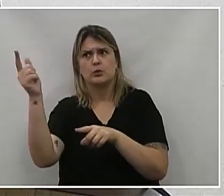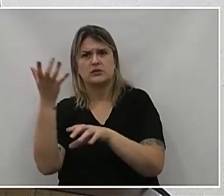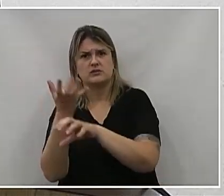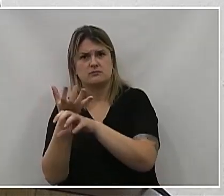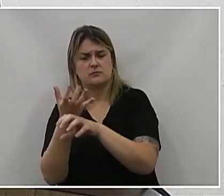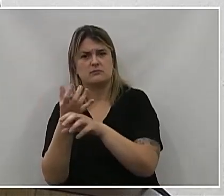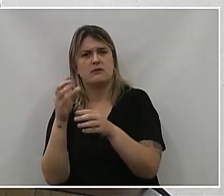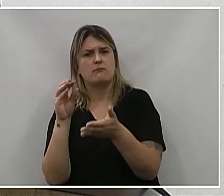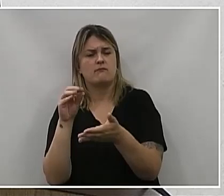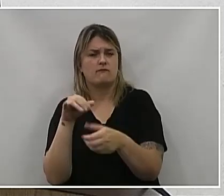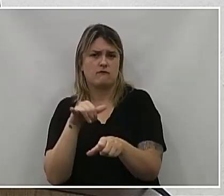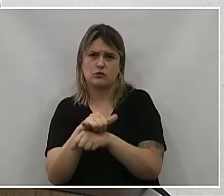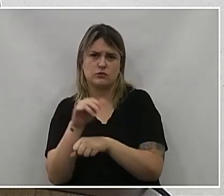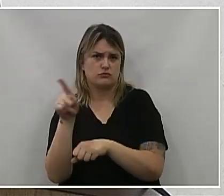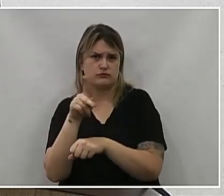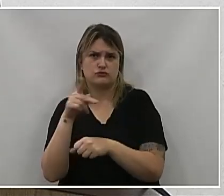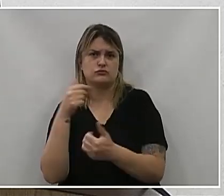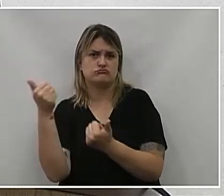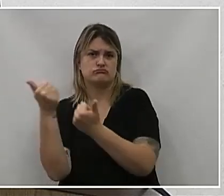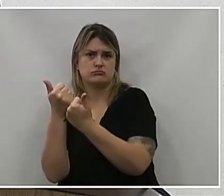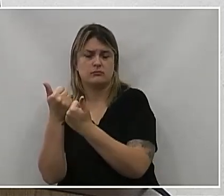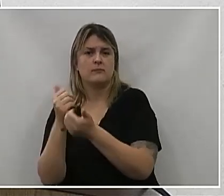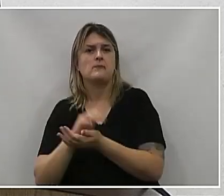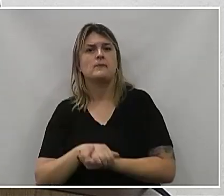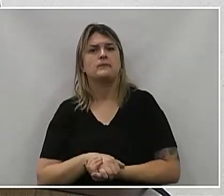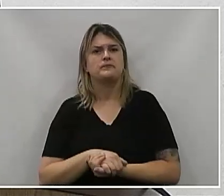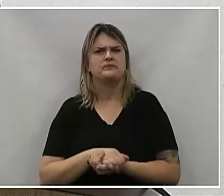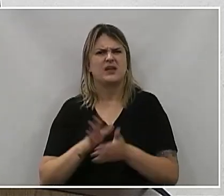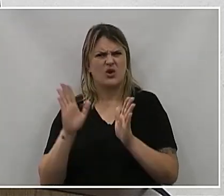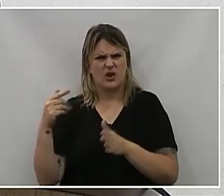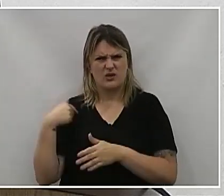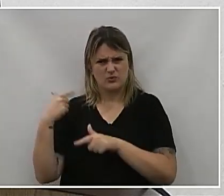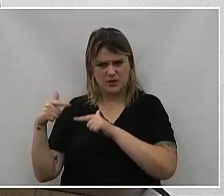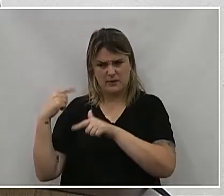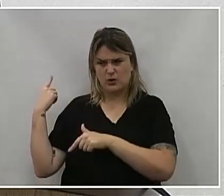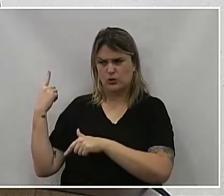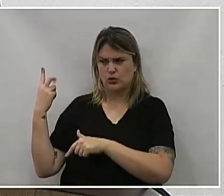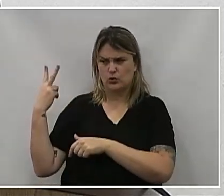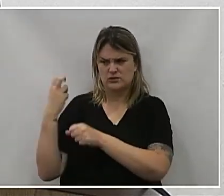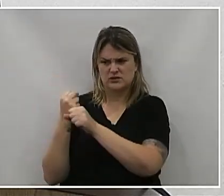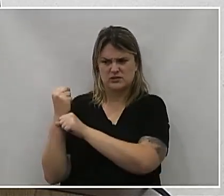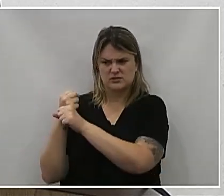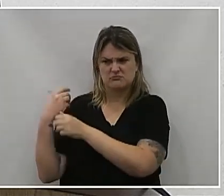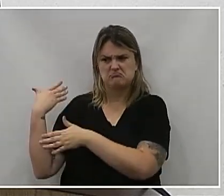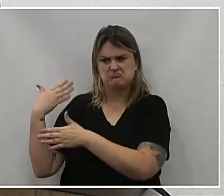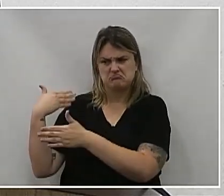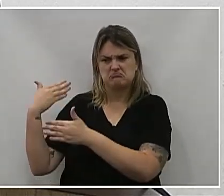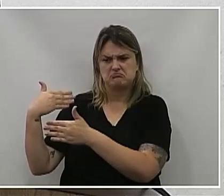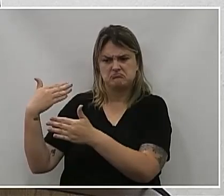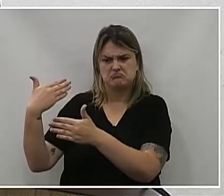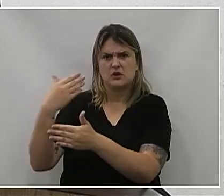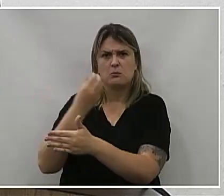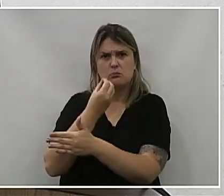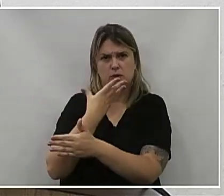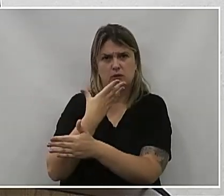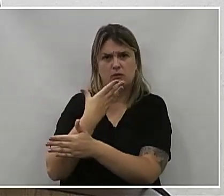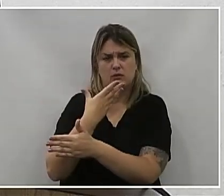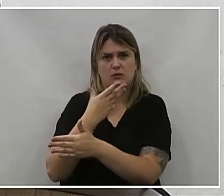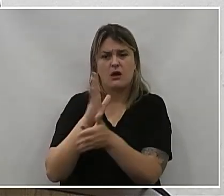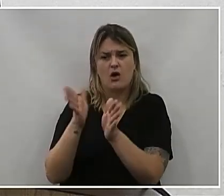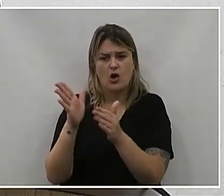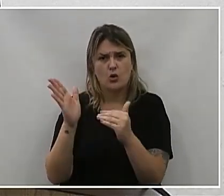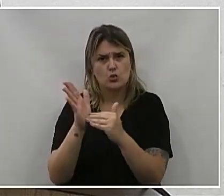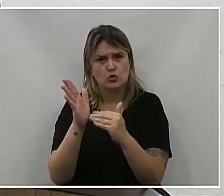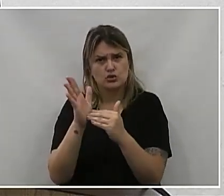vezes faltava professor. Agora, 12 anos, o trabalho foi bom.